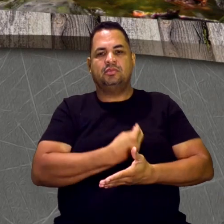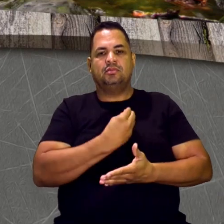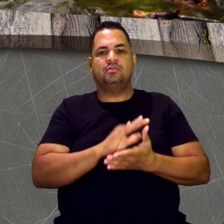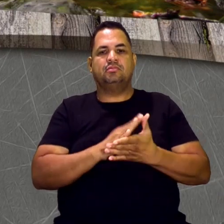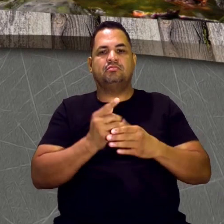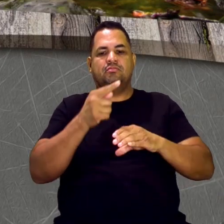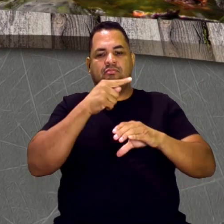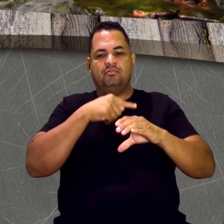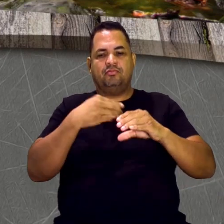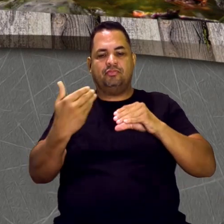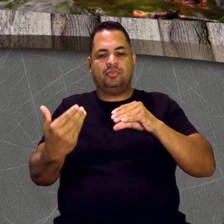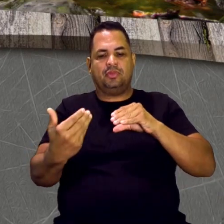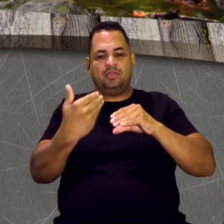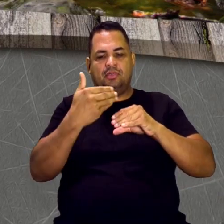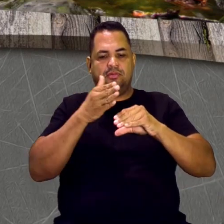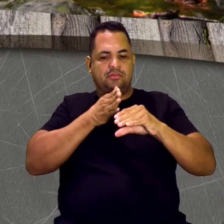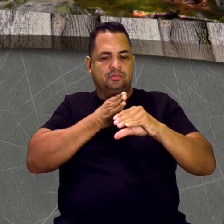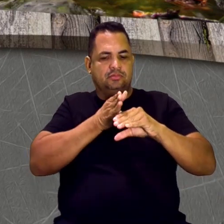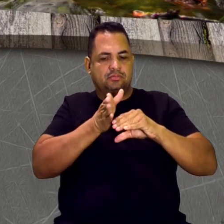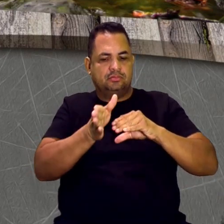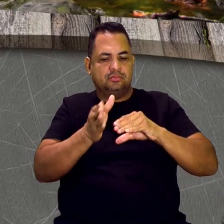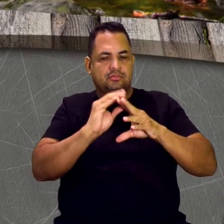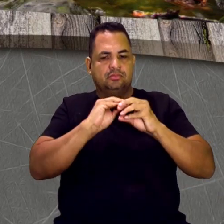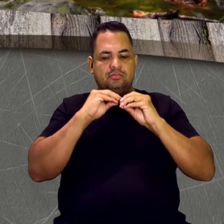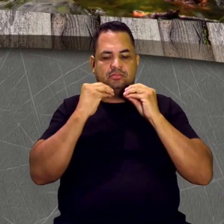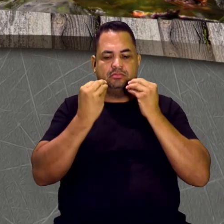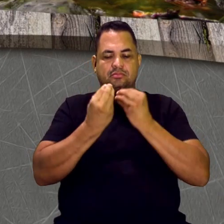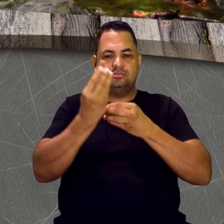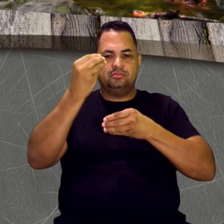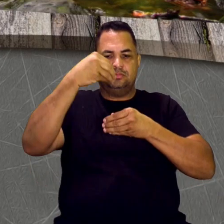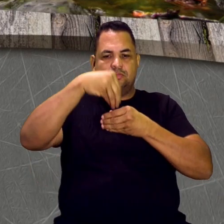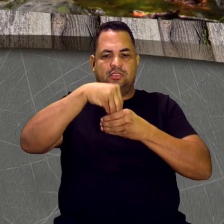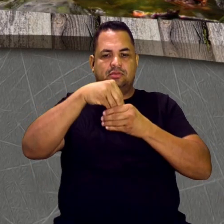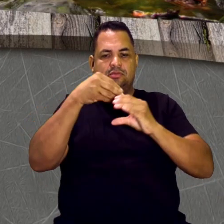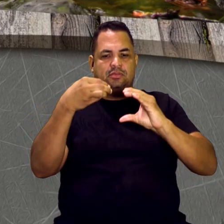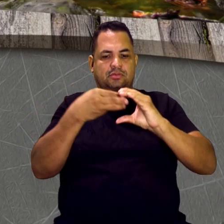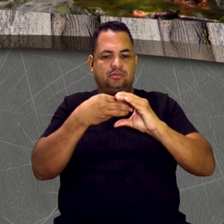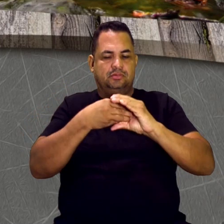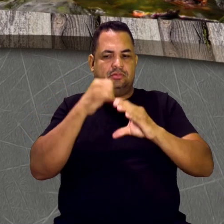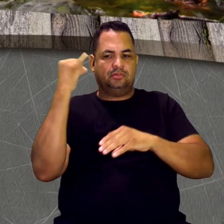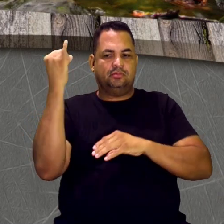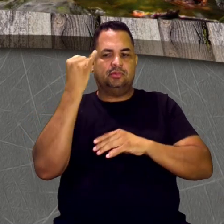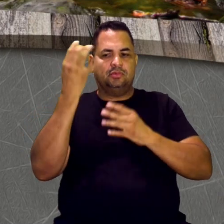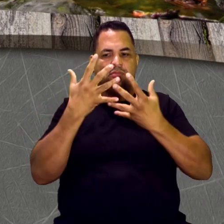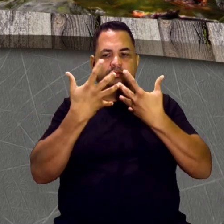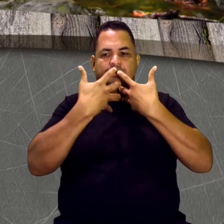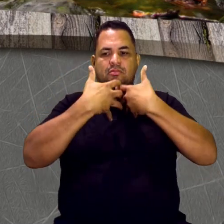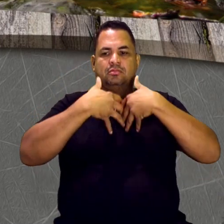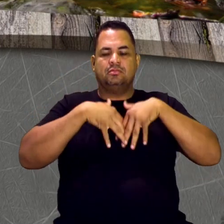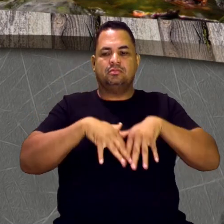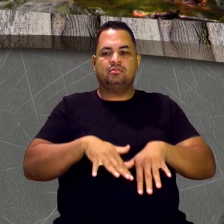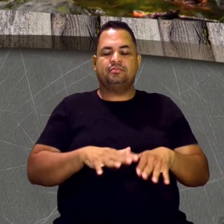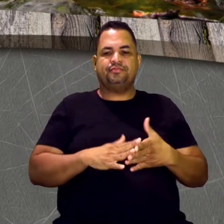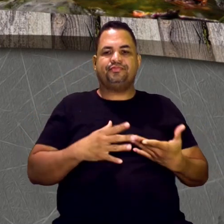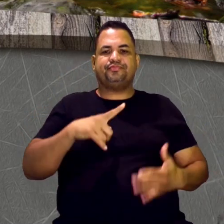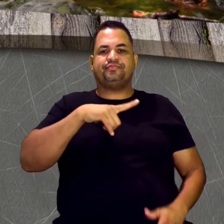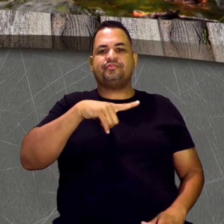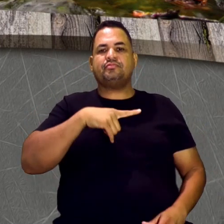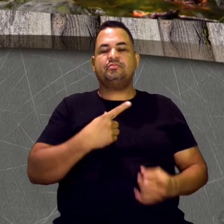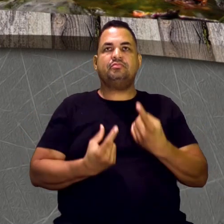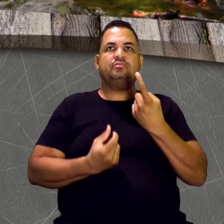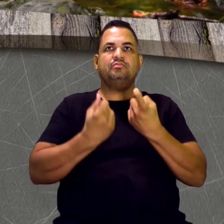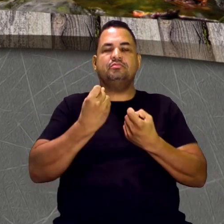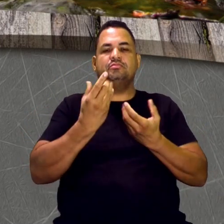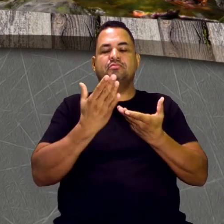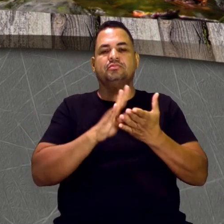ela entra e sai substâncias na célula que são muito importantes para o nosso metabolismo, tá bom? Agora, existem alguns